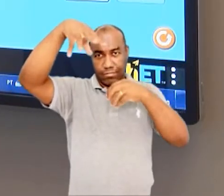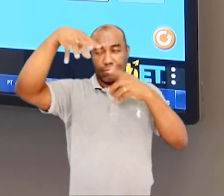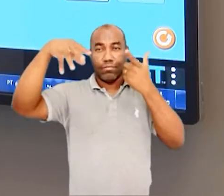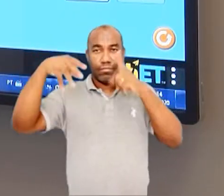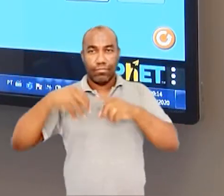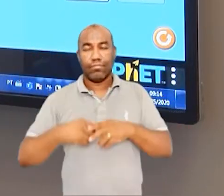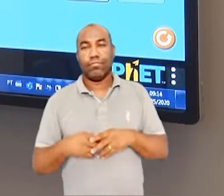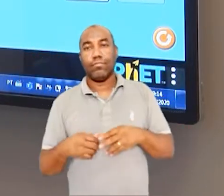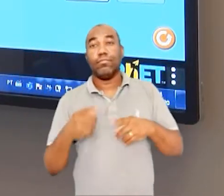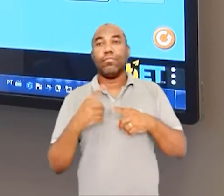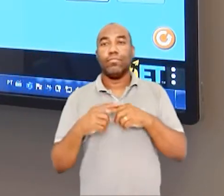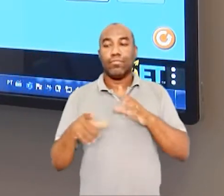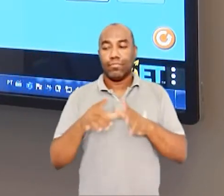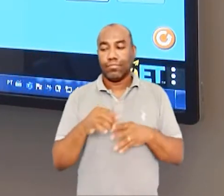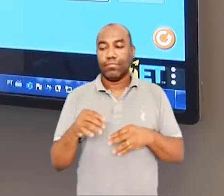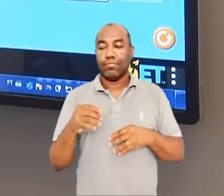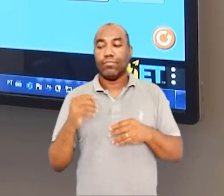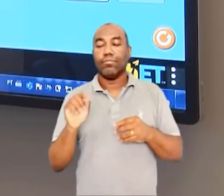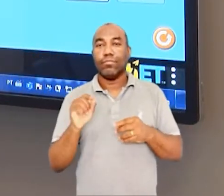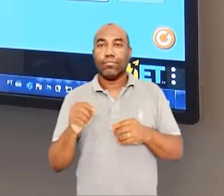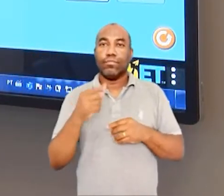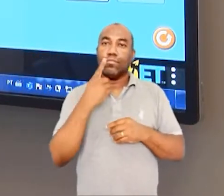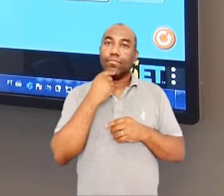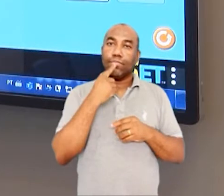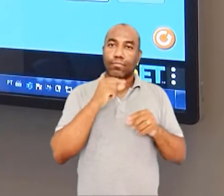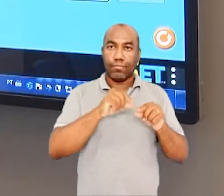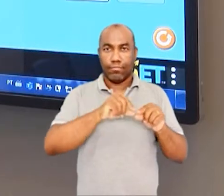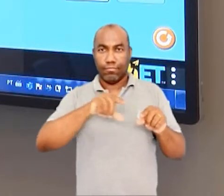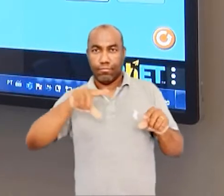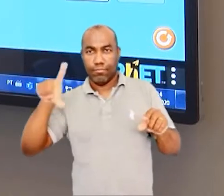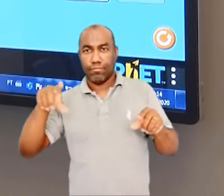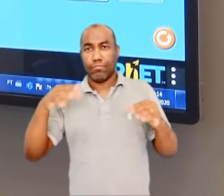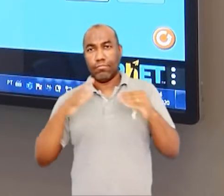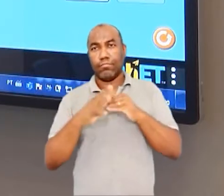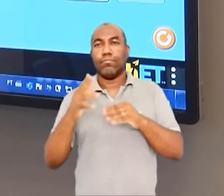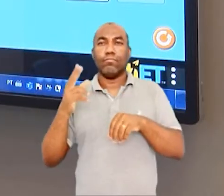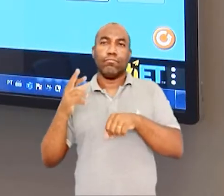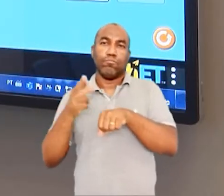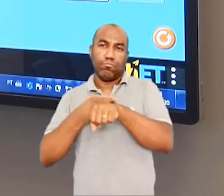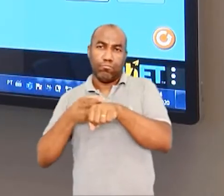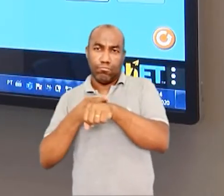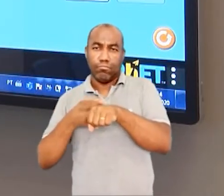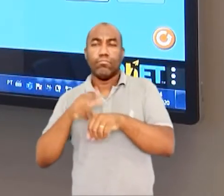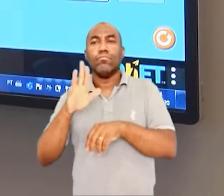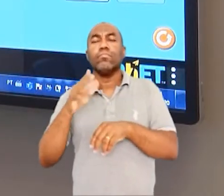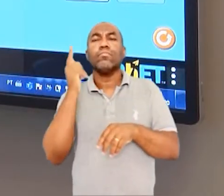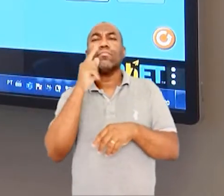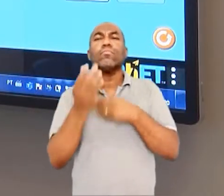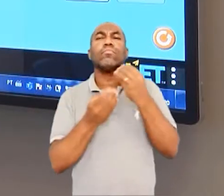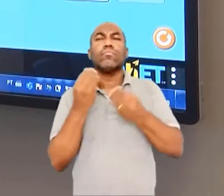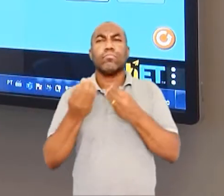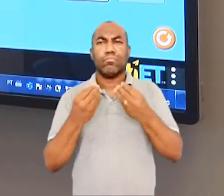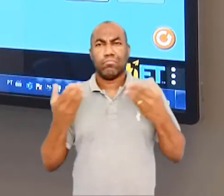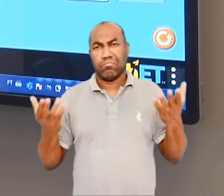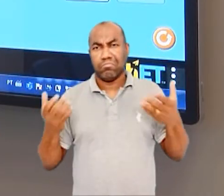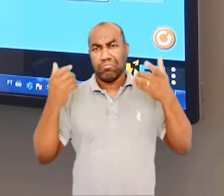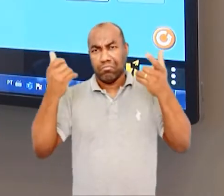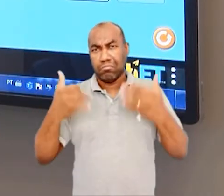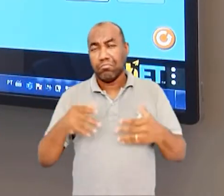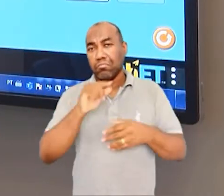que vai do vermelho até o violeta. São 7 radiações. Aí eu pergunto aos senhores, o que eu